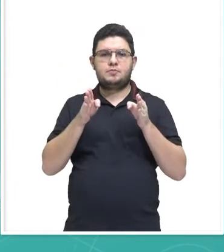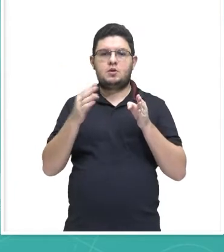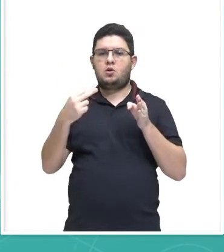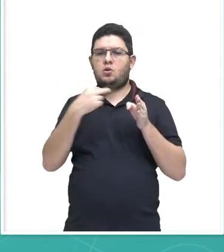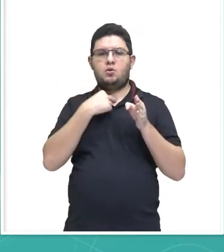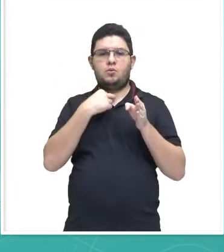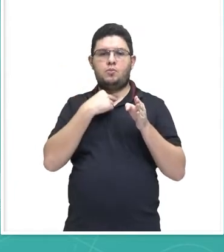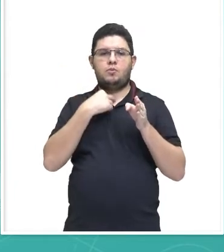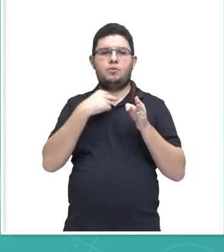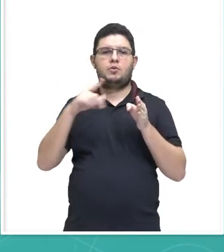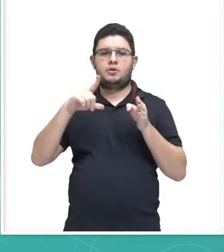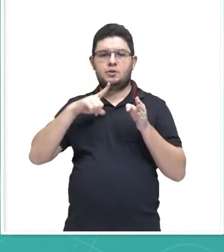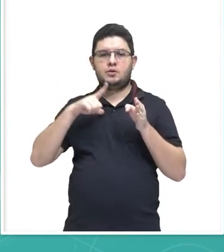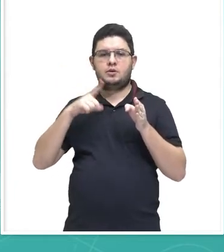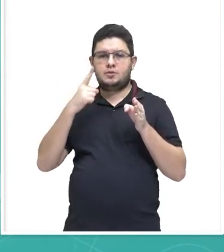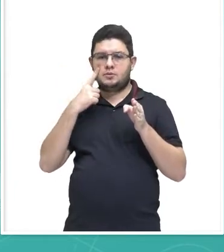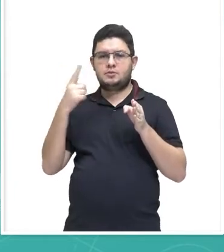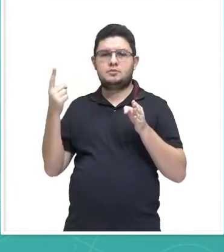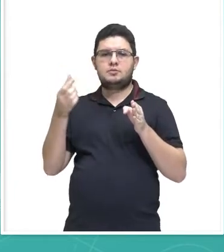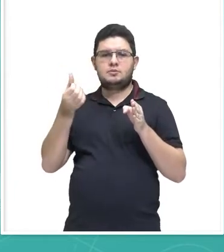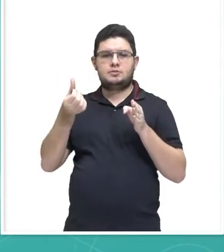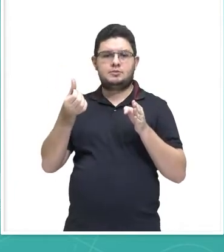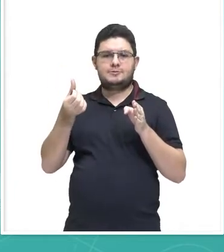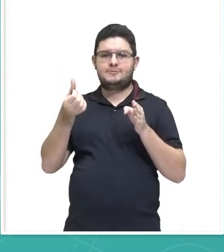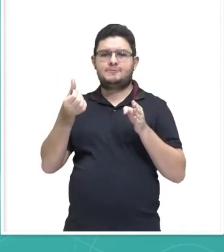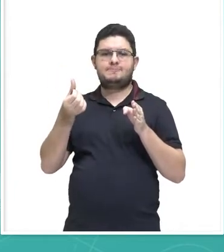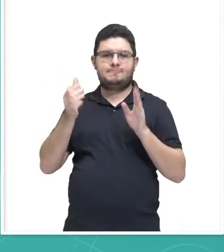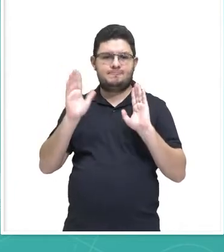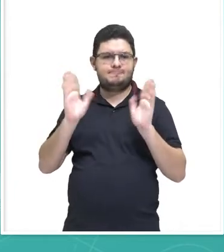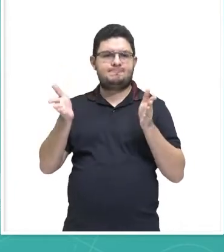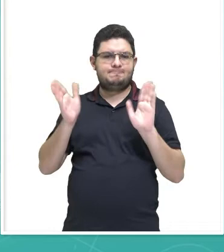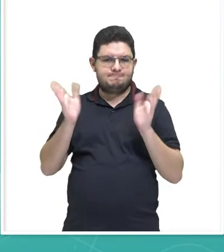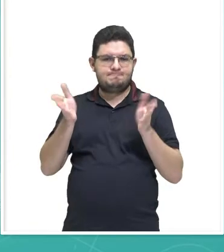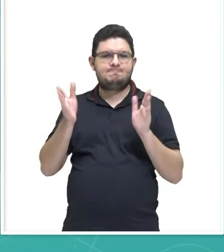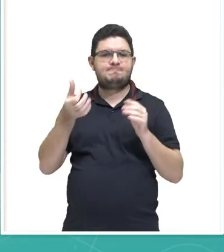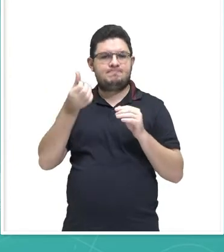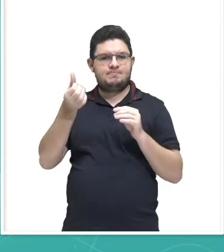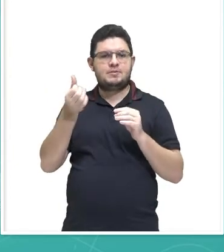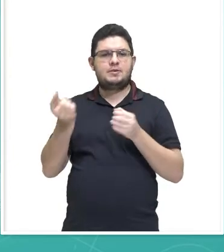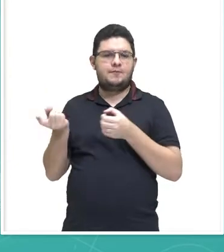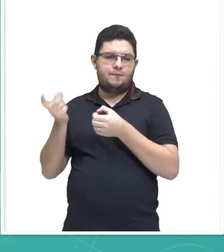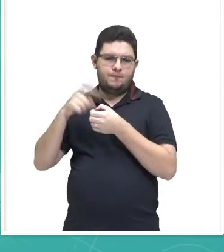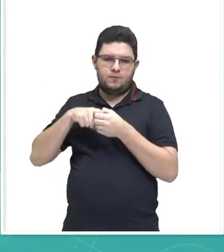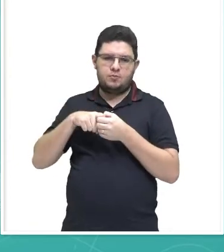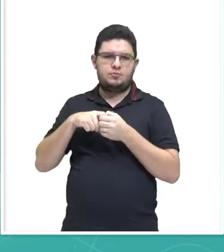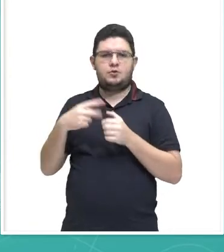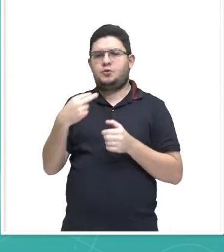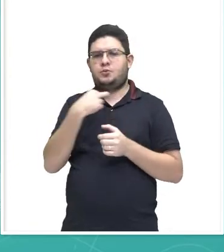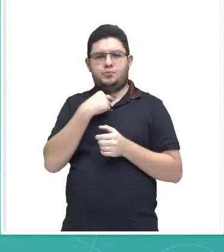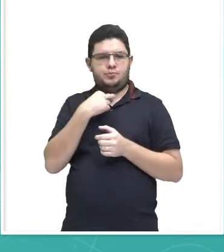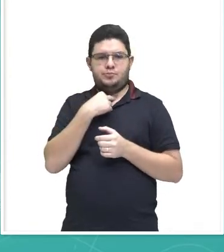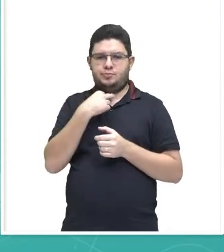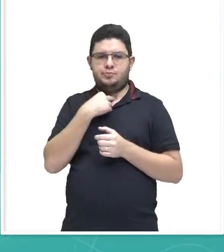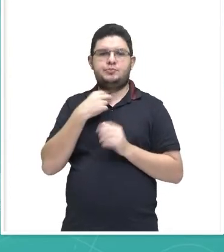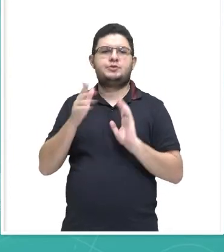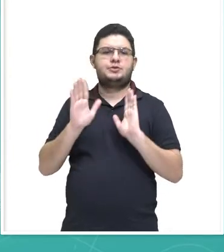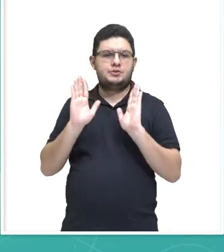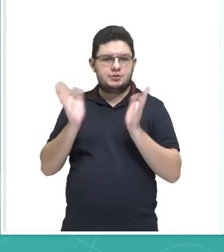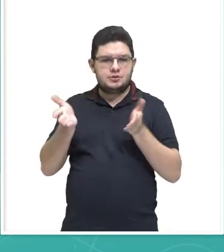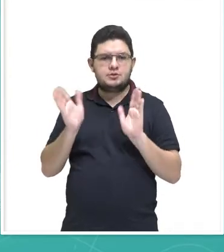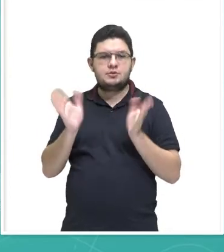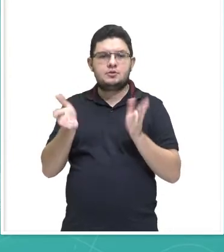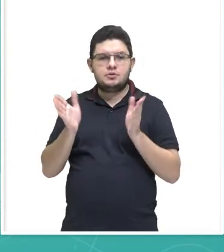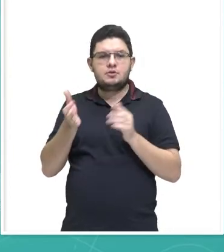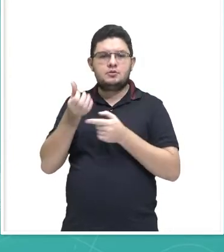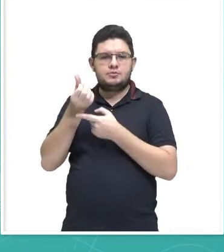pode, já tem o número 6 nesse aqui. Então, a gente tem que voltar. Não pode o número 6, porque ele já tem na